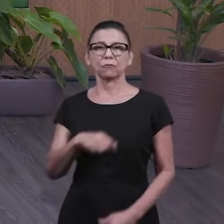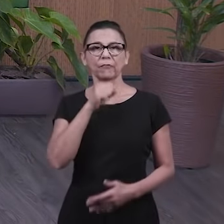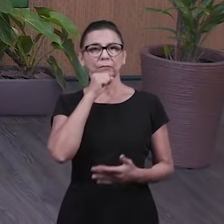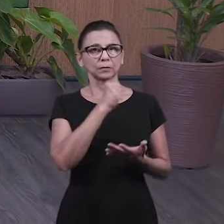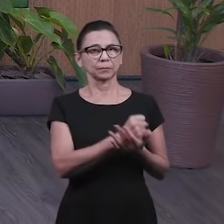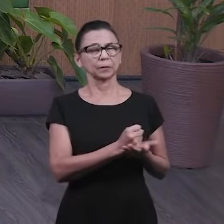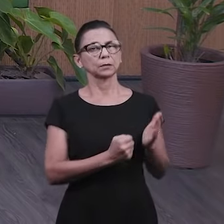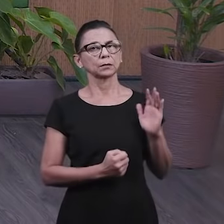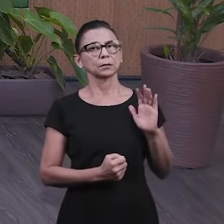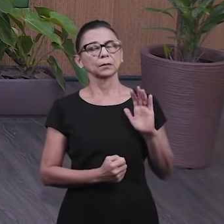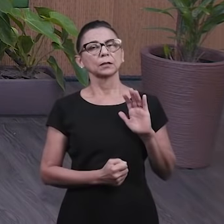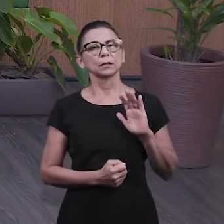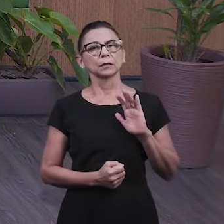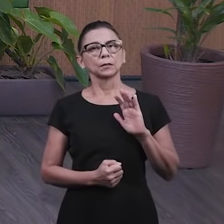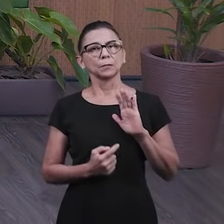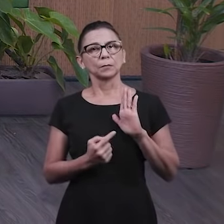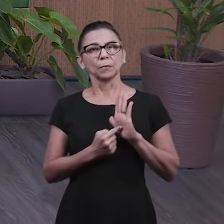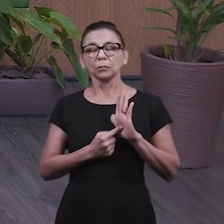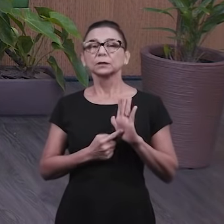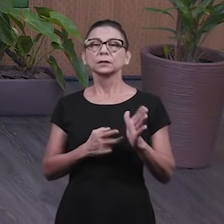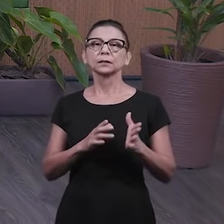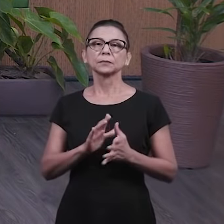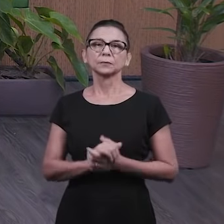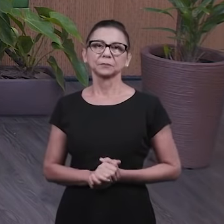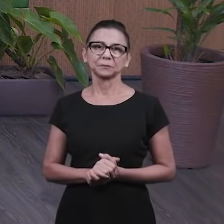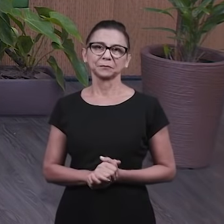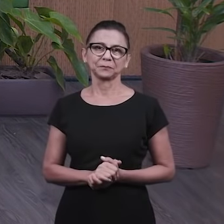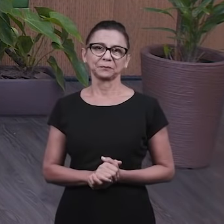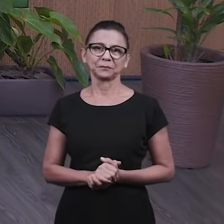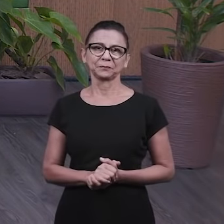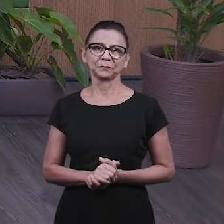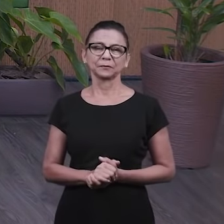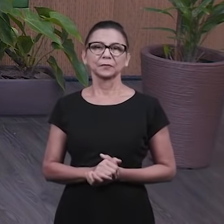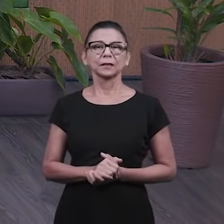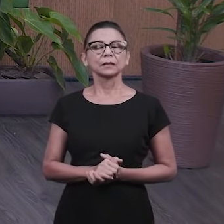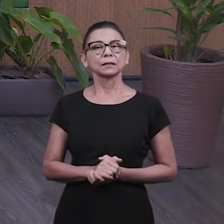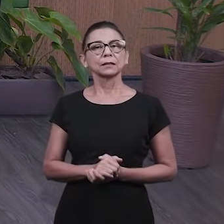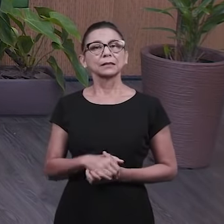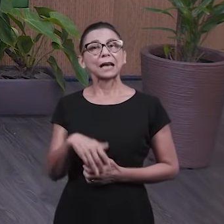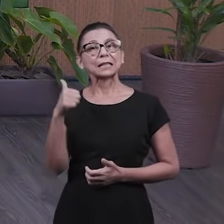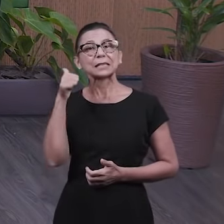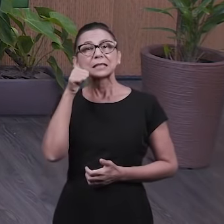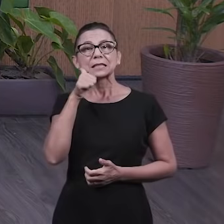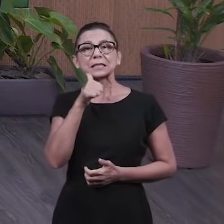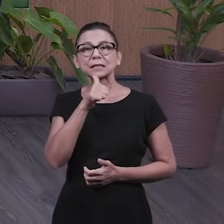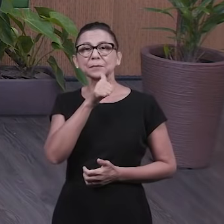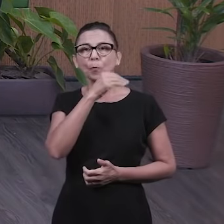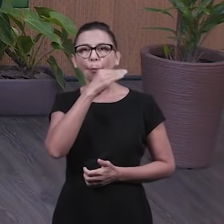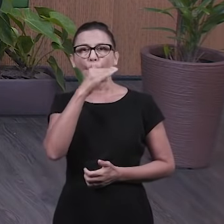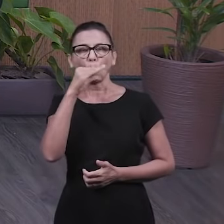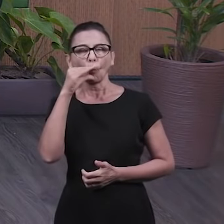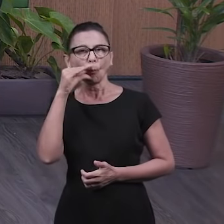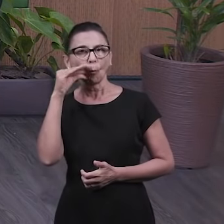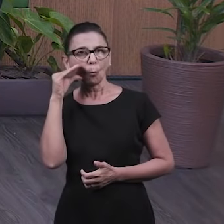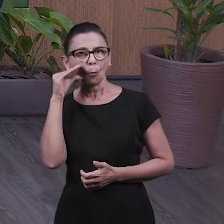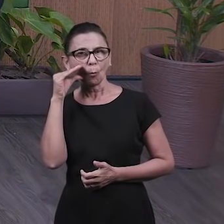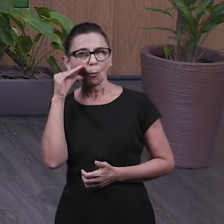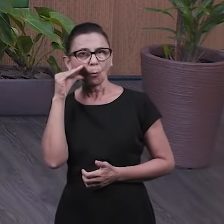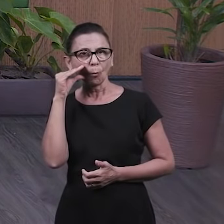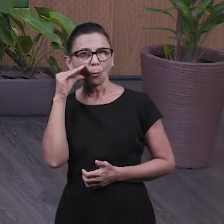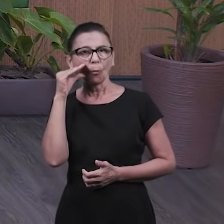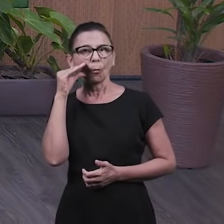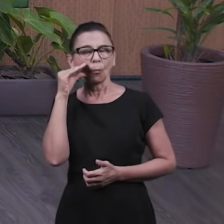ao encontro do esposo. Agora, somente 5 das 10 virgens tinham as